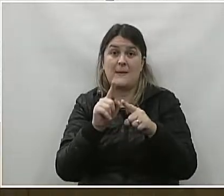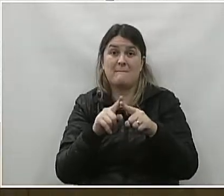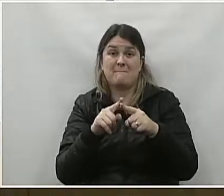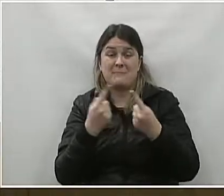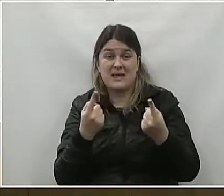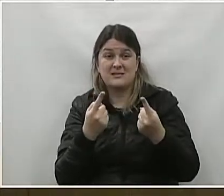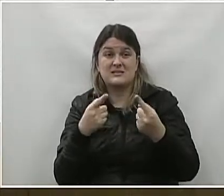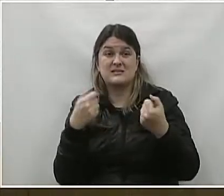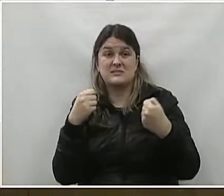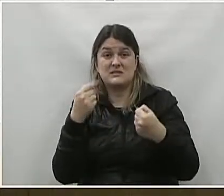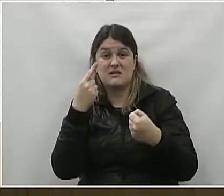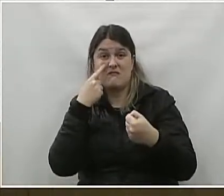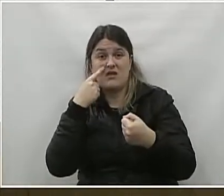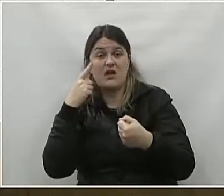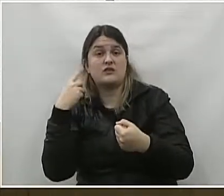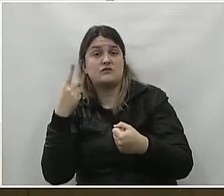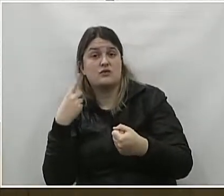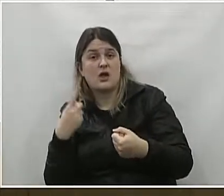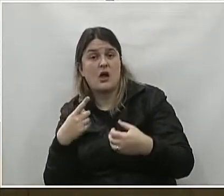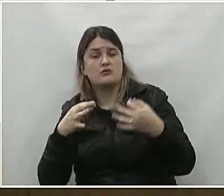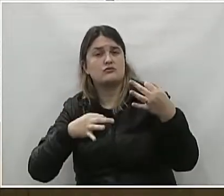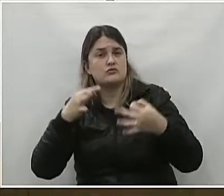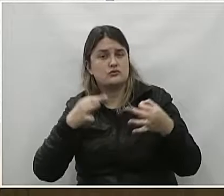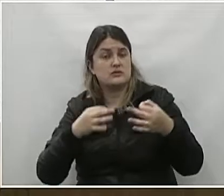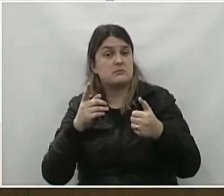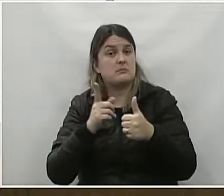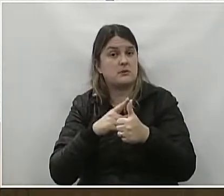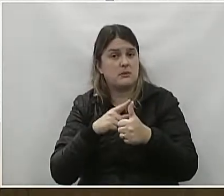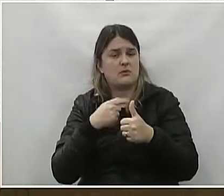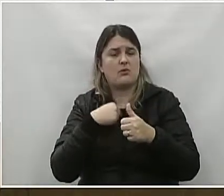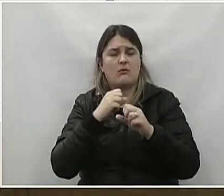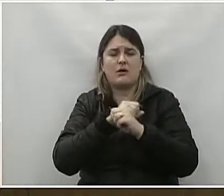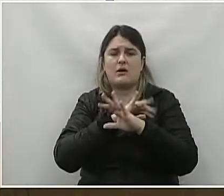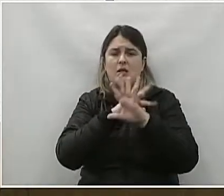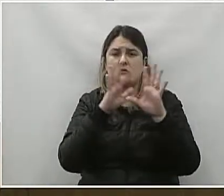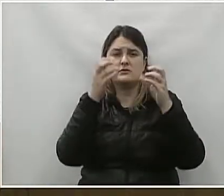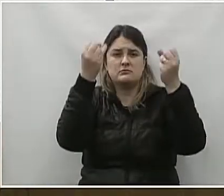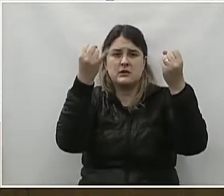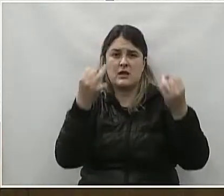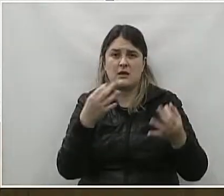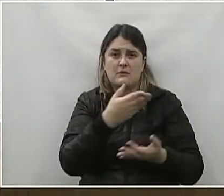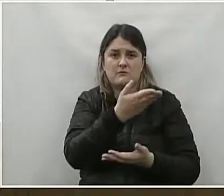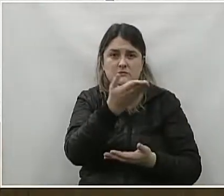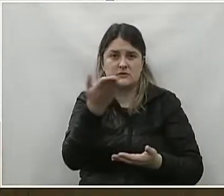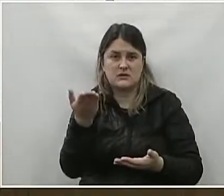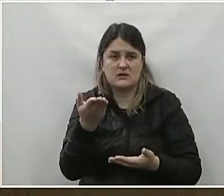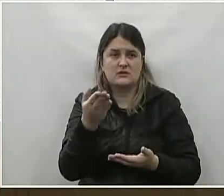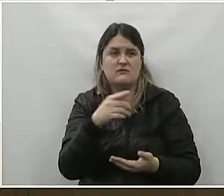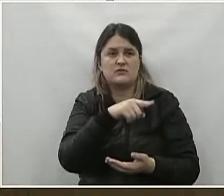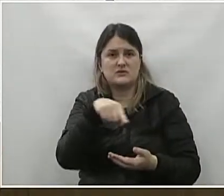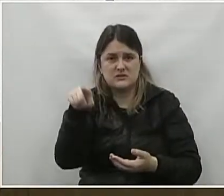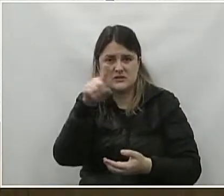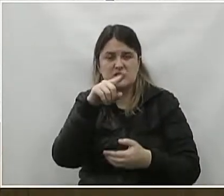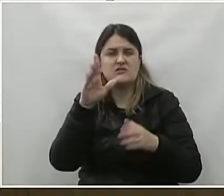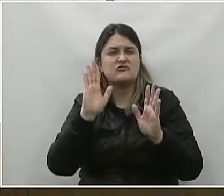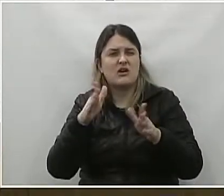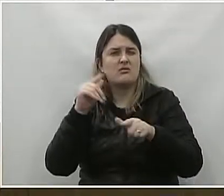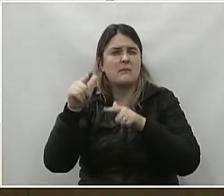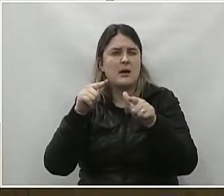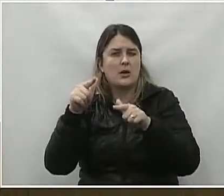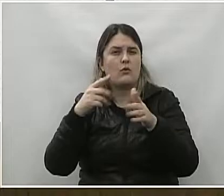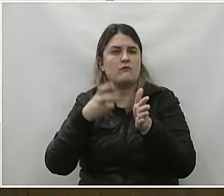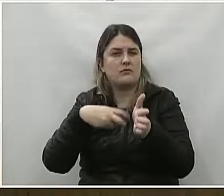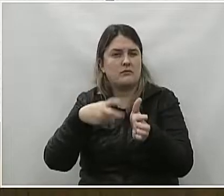aí é a parte jurídica. Seria apenas isso que eu queria deixar bem claro aqui a todos, o pessoal aí que é ferroviário, que é aposentado,